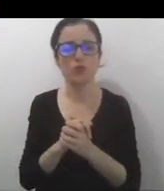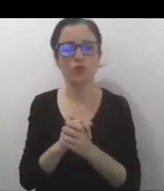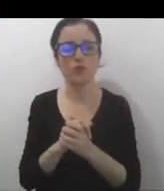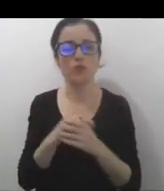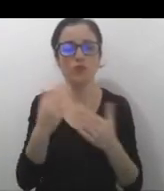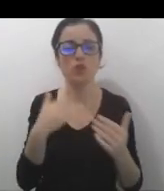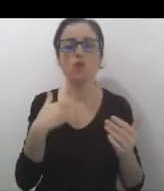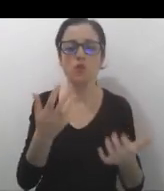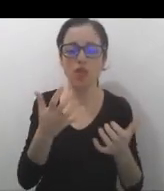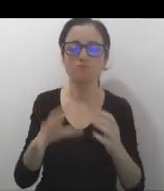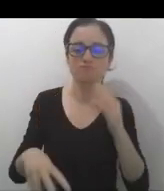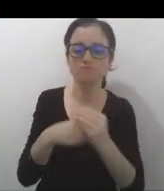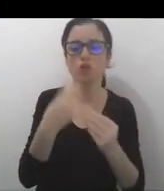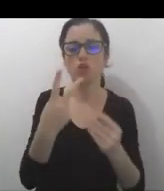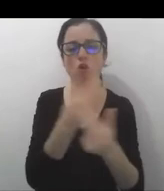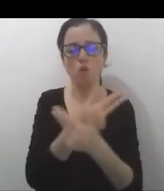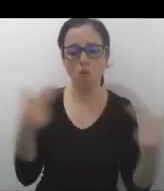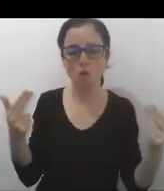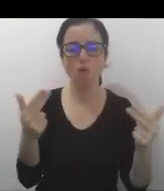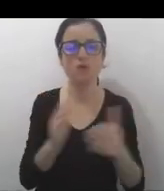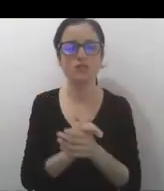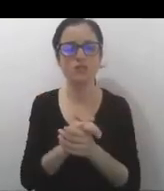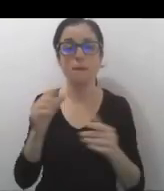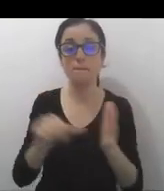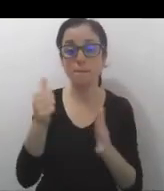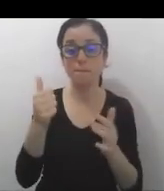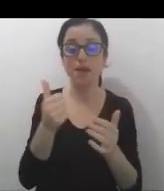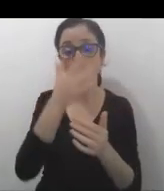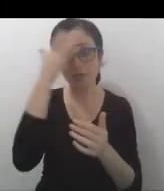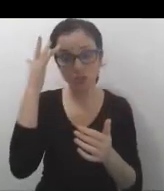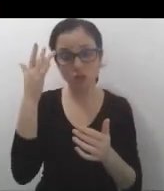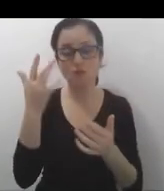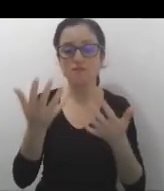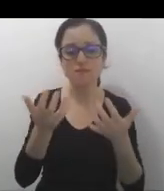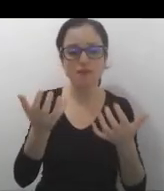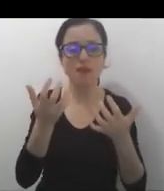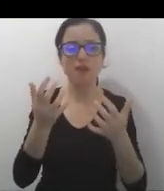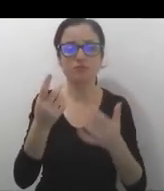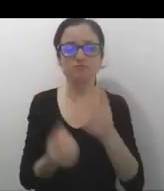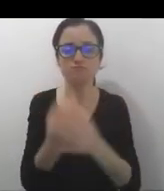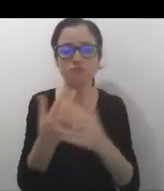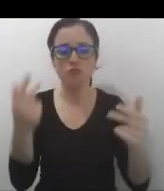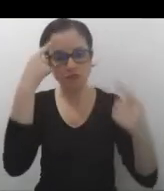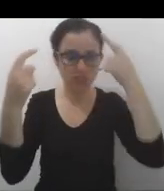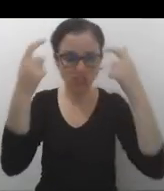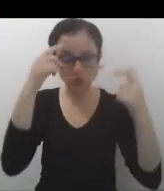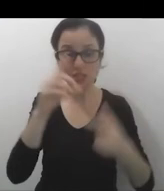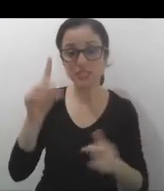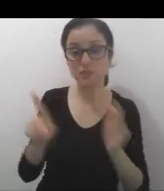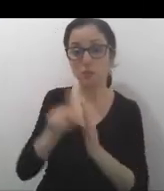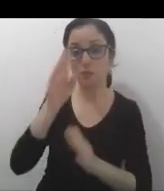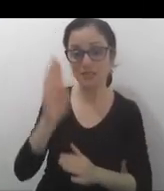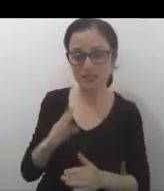ou a criatividade do design brasileiro comparado com a Itália, com a Alemanha, com a Inglaterra, enfim. Com os nossos pontos de referência não dá, né? Nós somos um